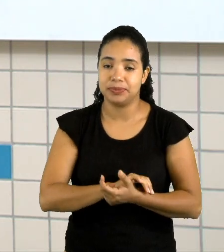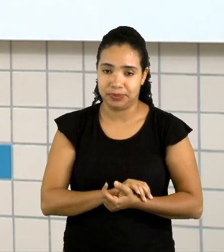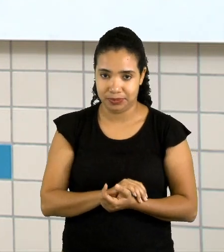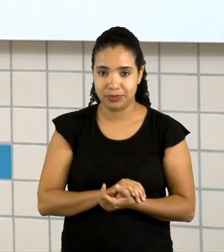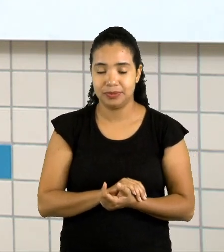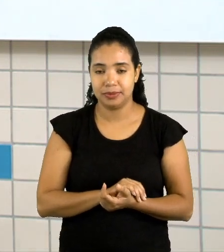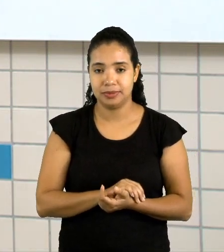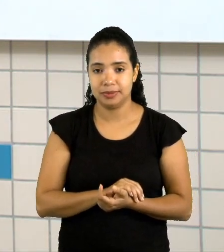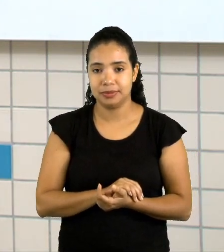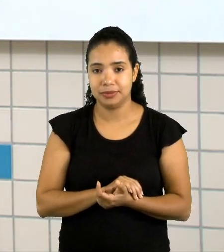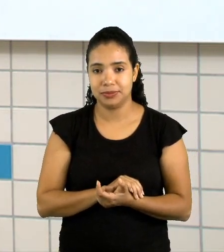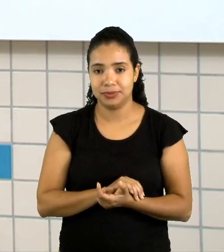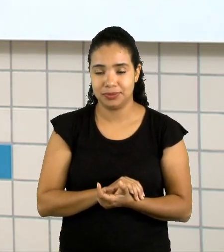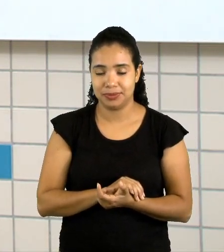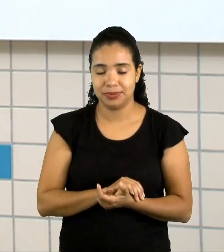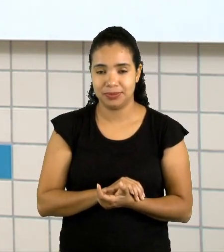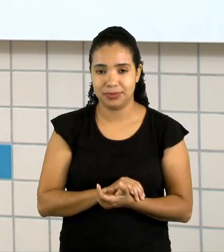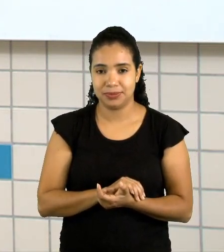da palavra é